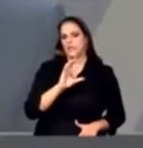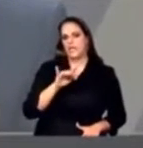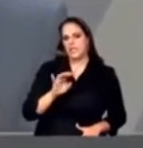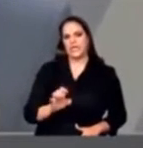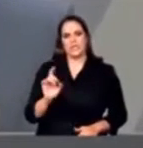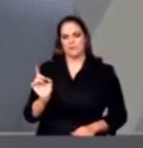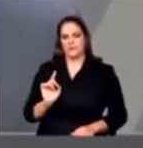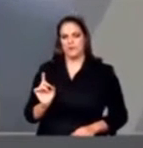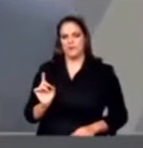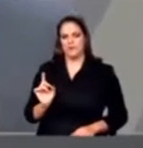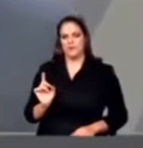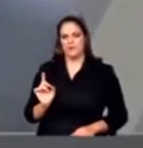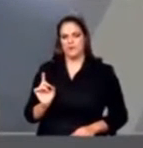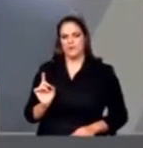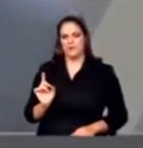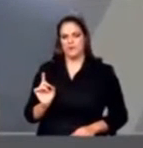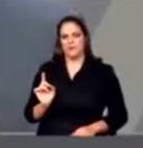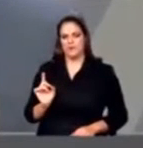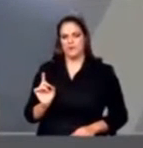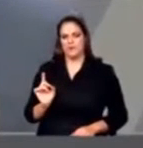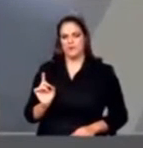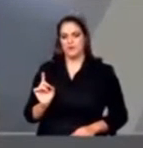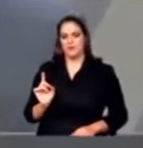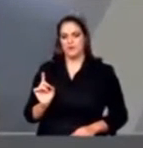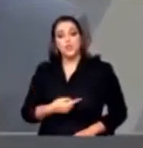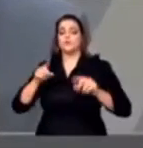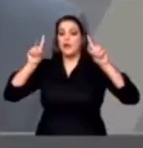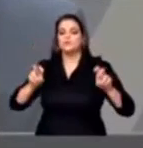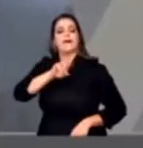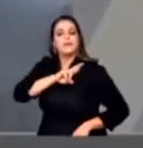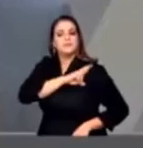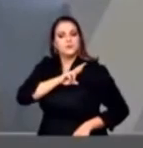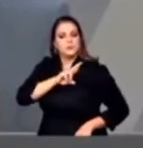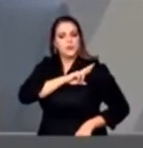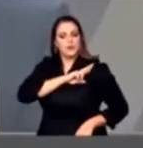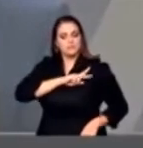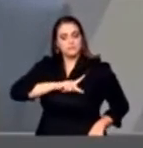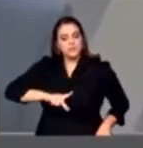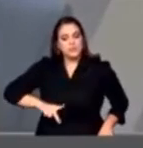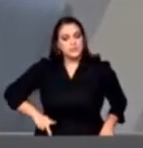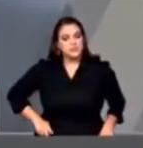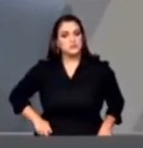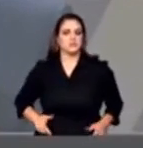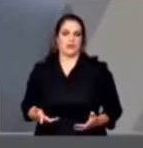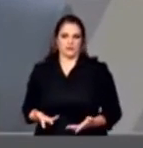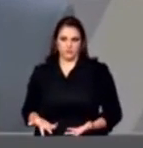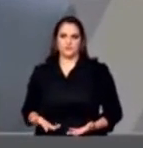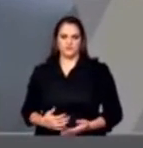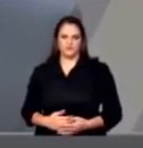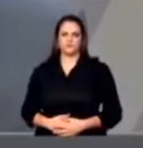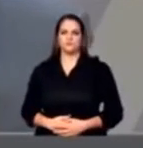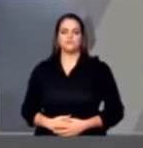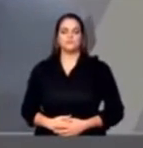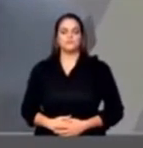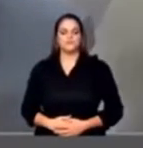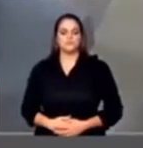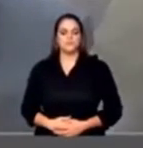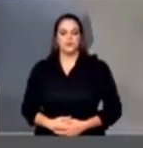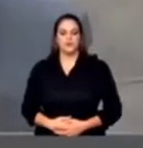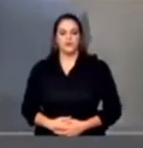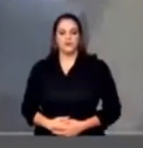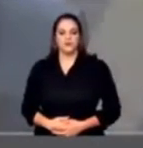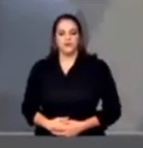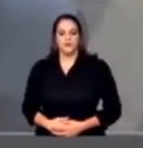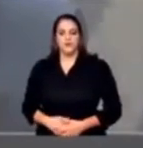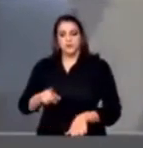Estamos falando de crime de responsabilidade que decorre do exercício da função. Nesse momento dessa fase,